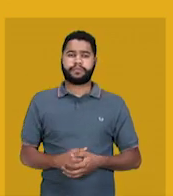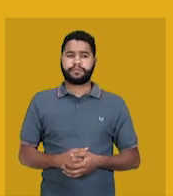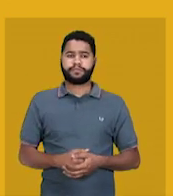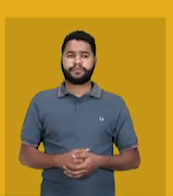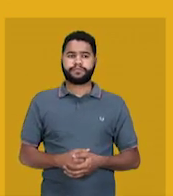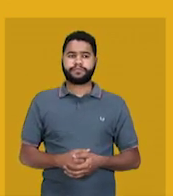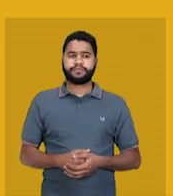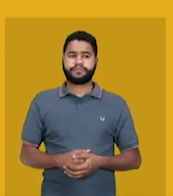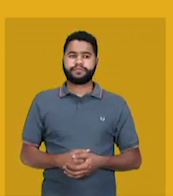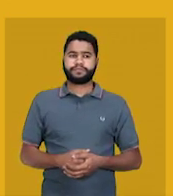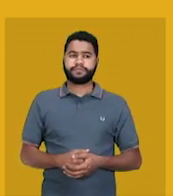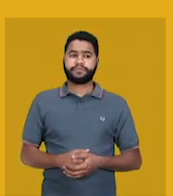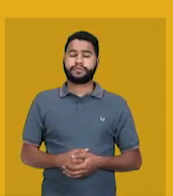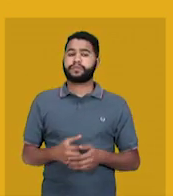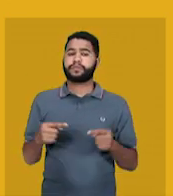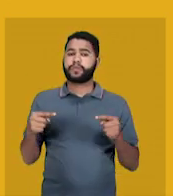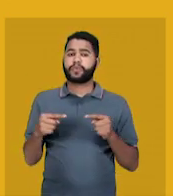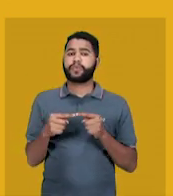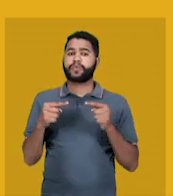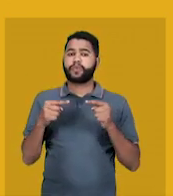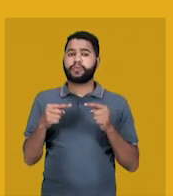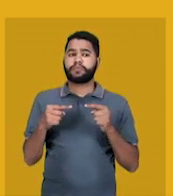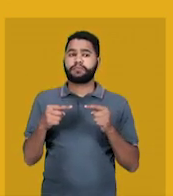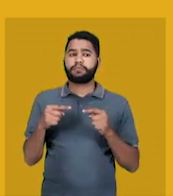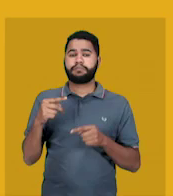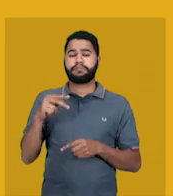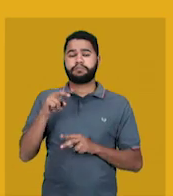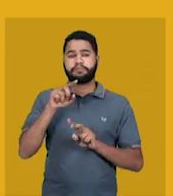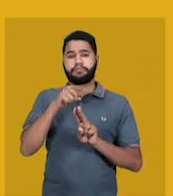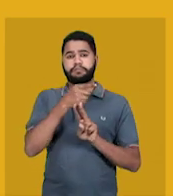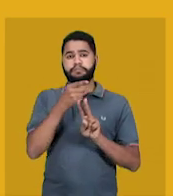já está para mim